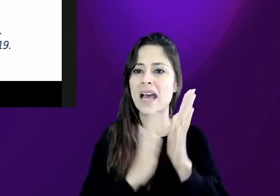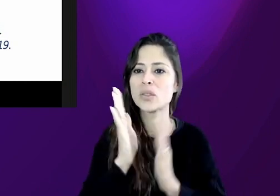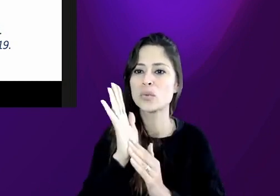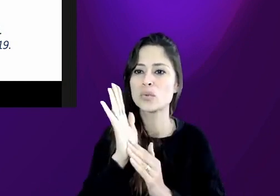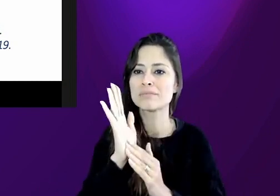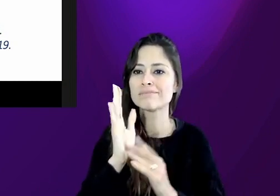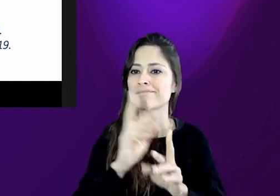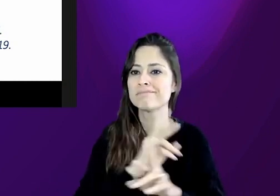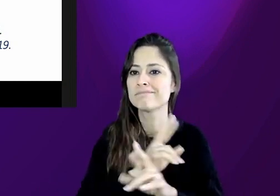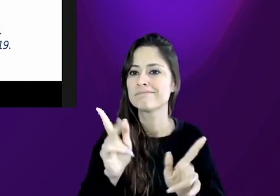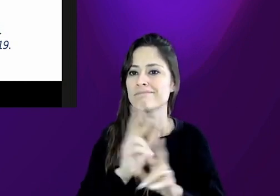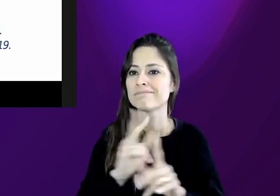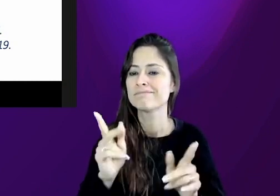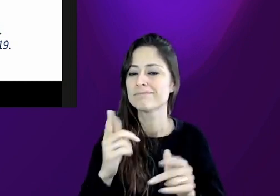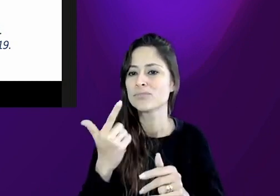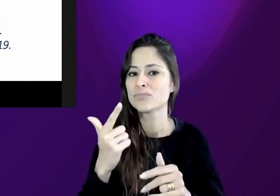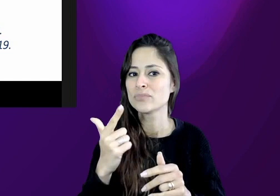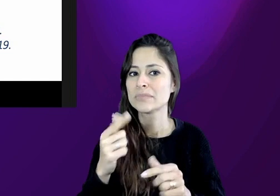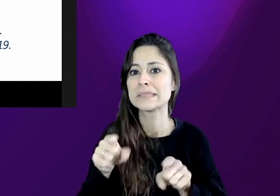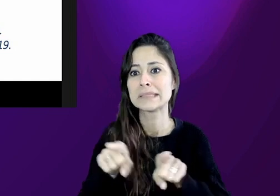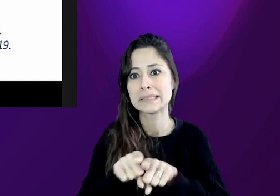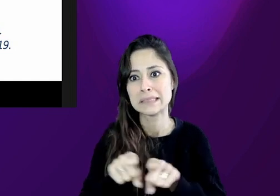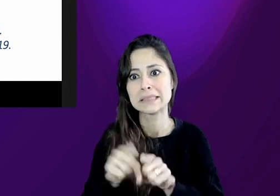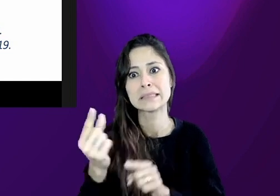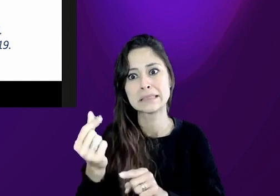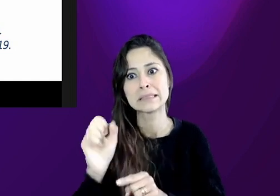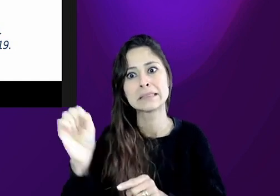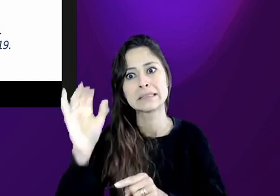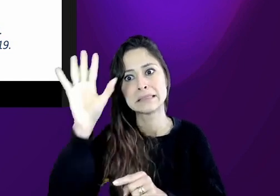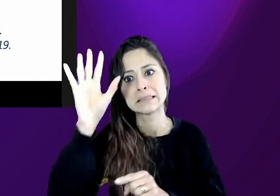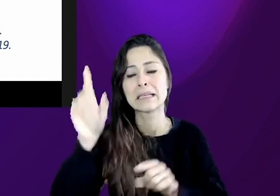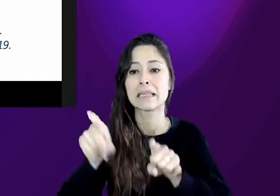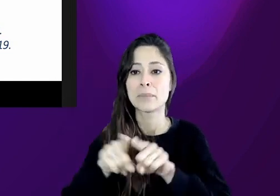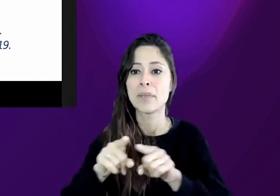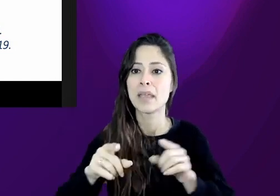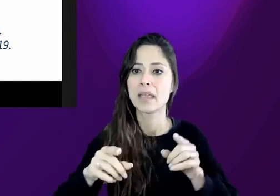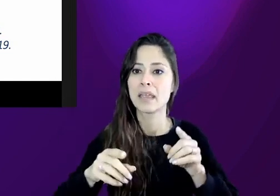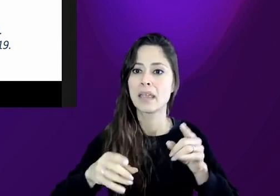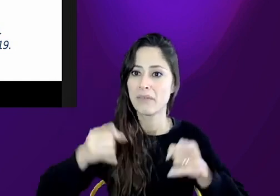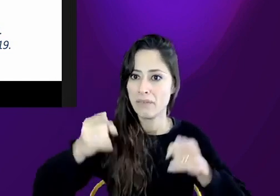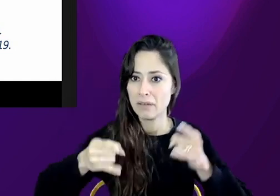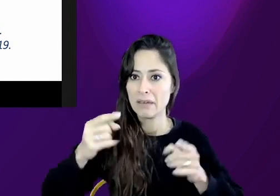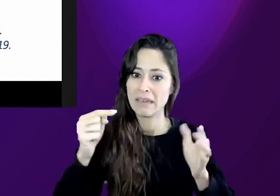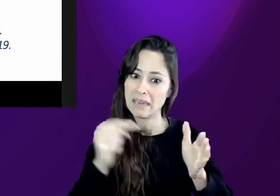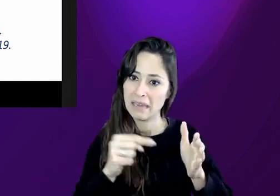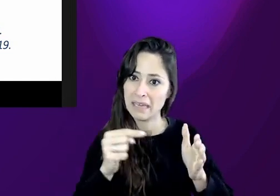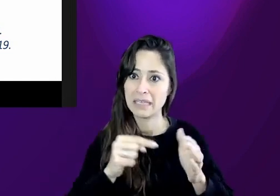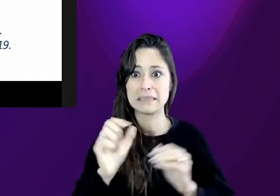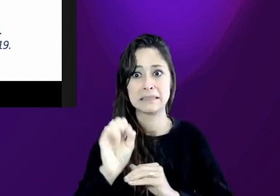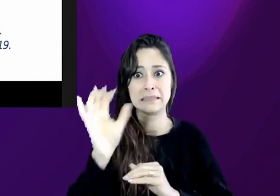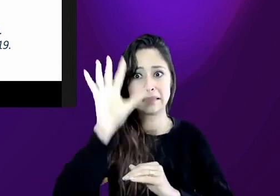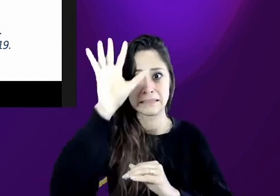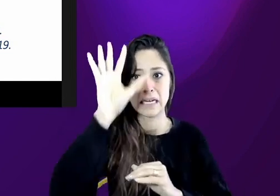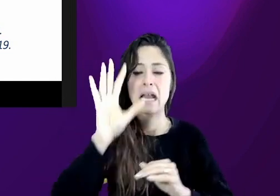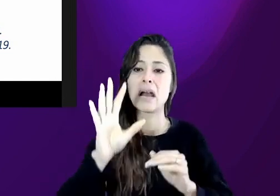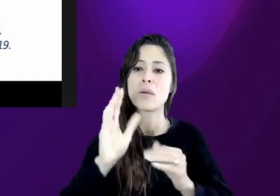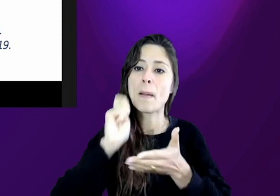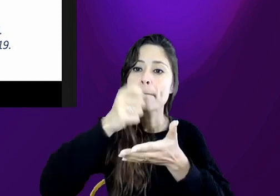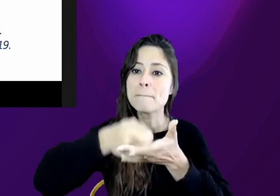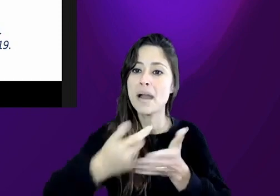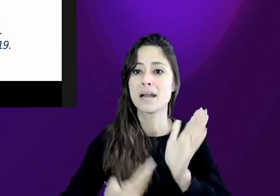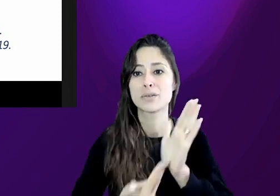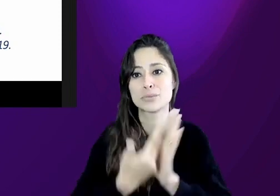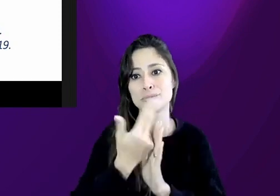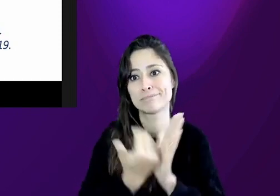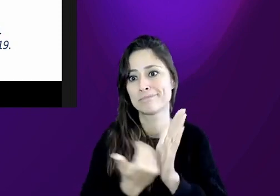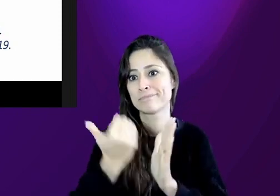e caro, um equipamento que tem um alto custo e um custo muito maior por procedimento, e uma curva de aprendizado